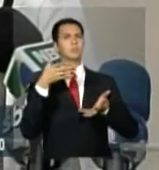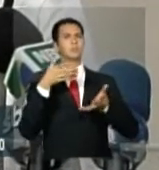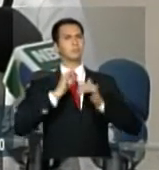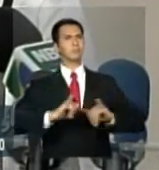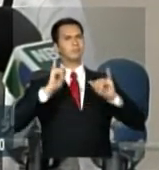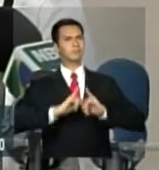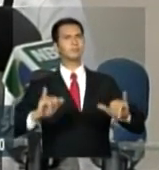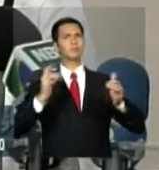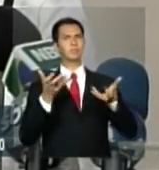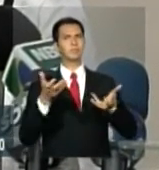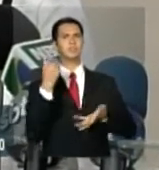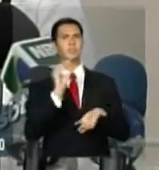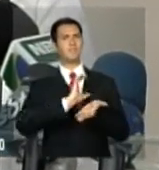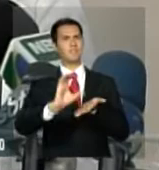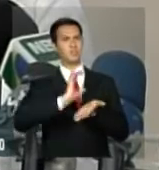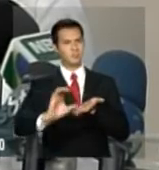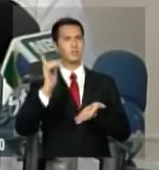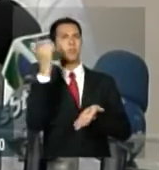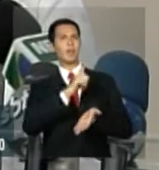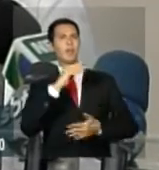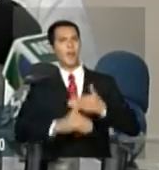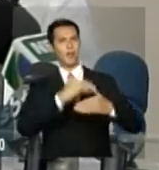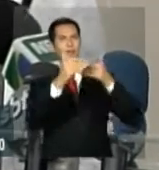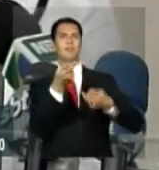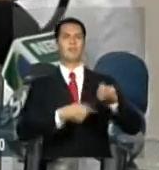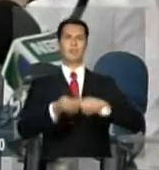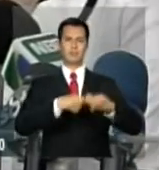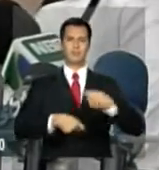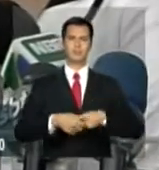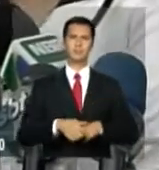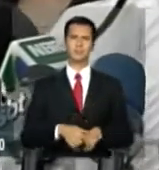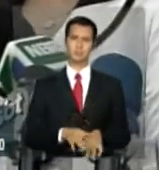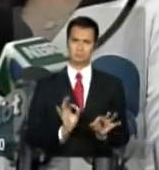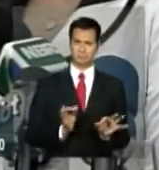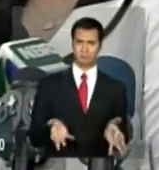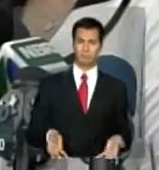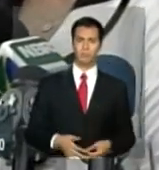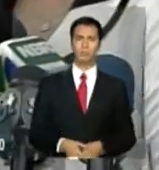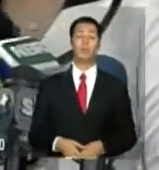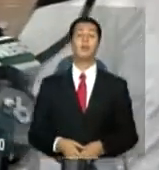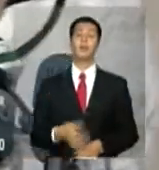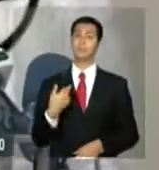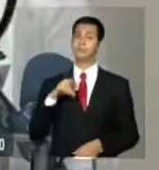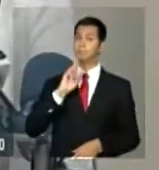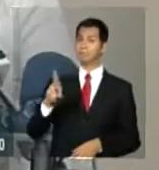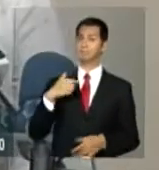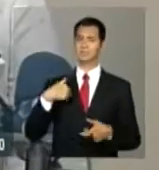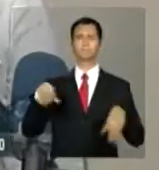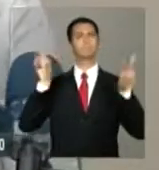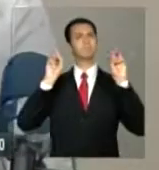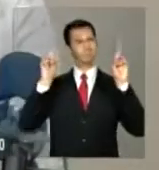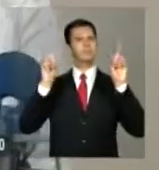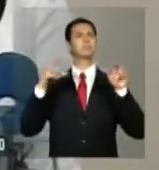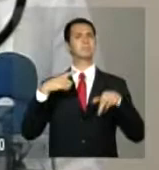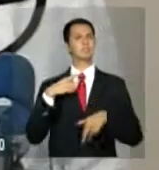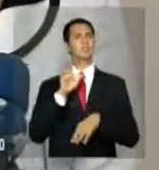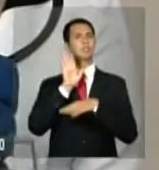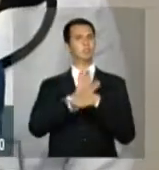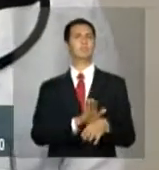últimos meses. Isso ajudou a Eu espero, você sabe, eu espero que ajude.